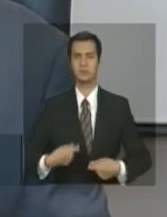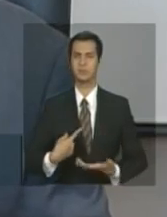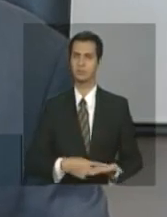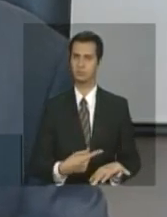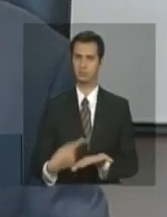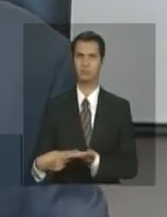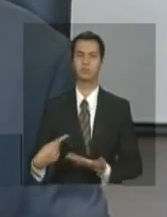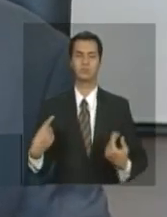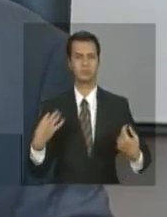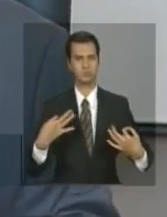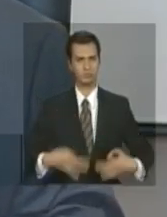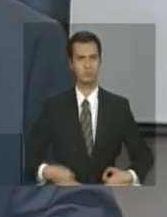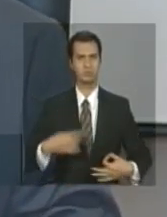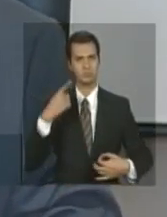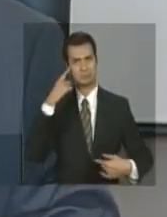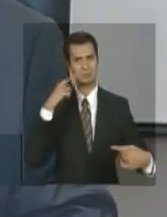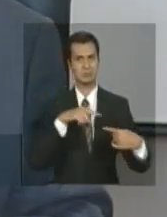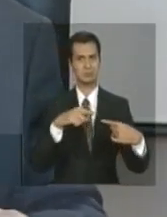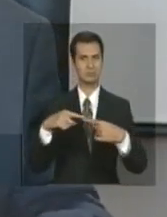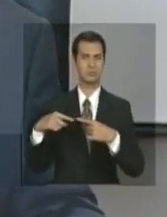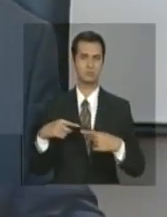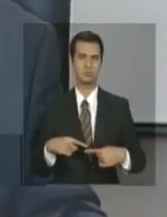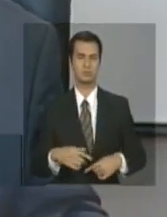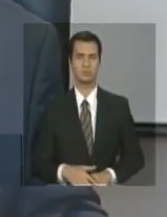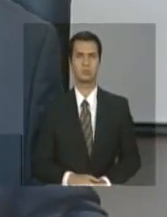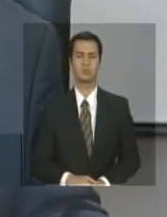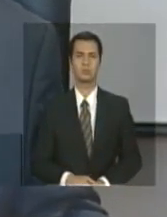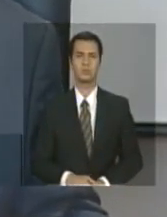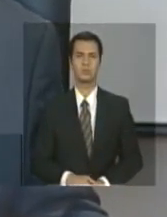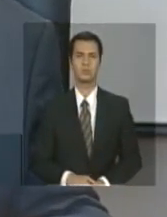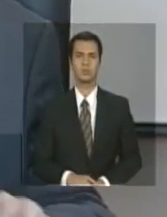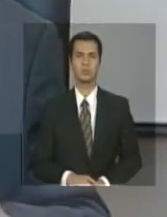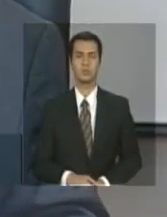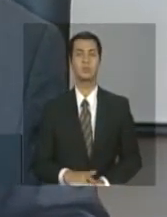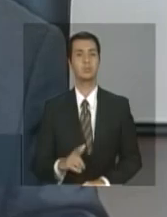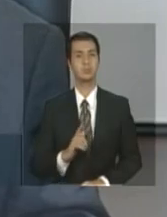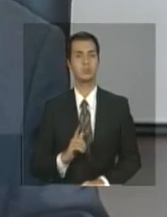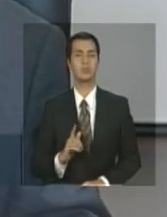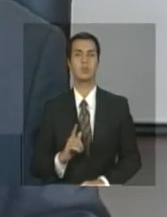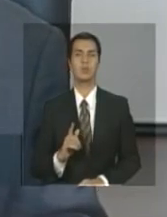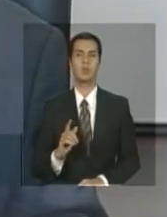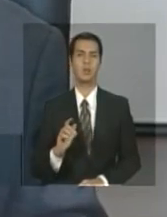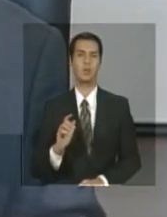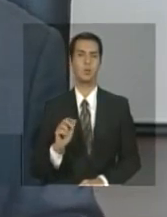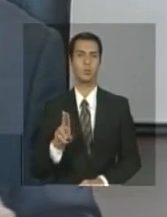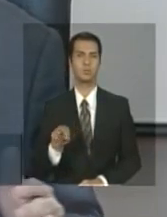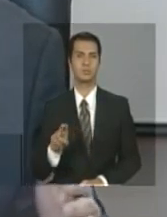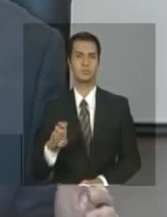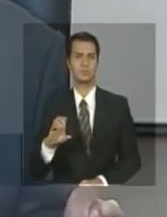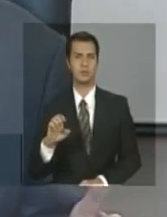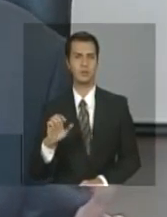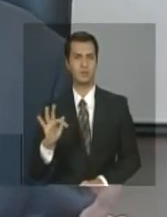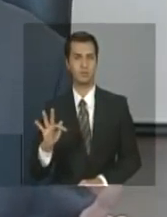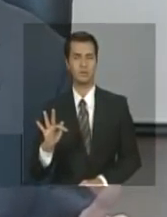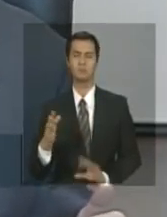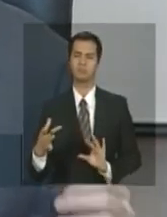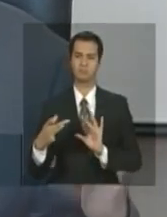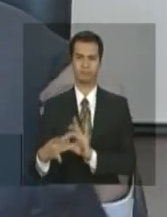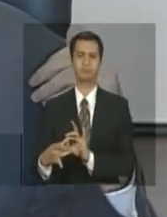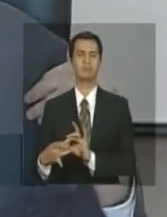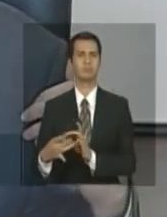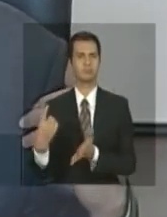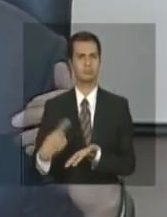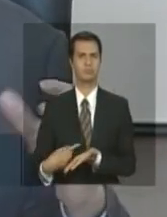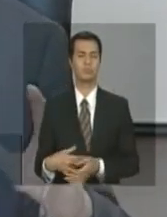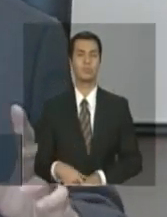isso, um entendimento em relação a isso. E as agências internacionais são parceiros. Então, nós queremos ter um entendimento em relação a essa questão. O que fizemos, então? Como